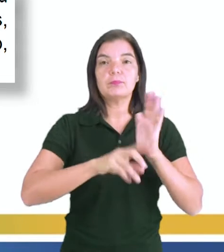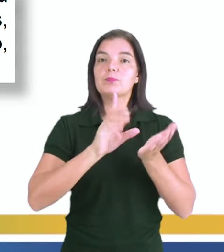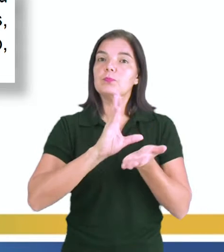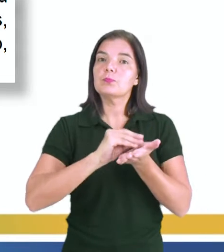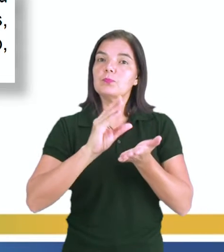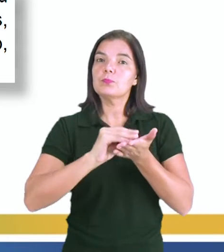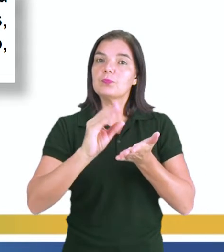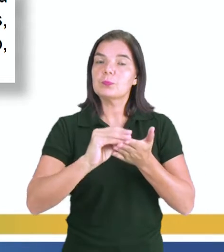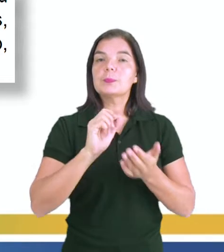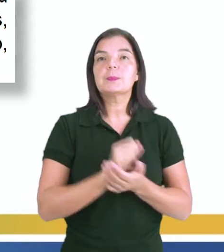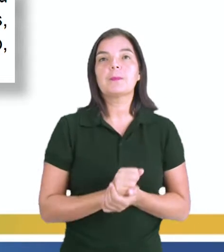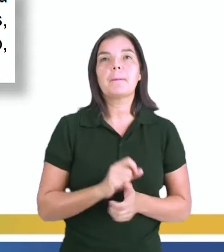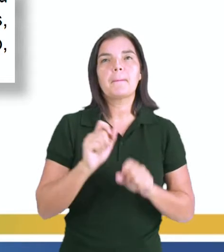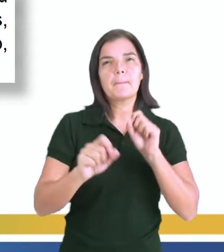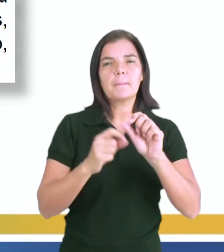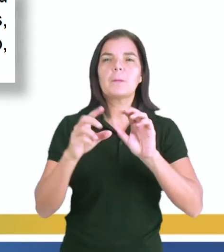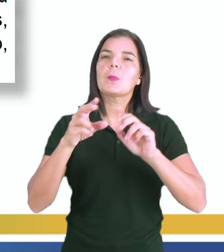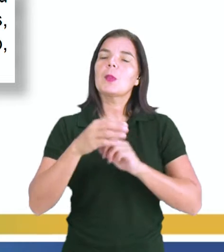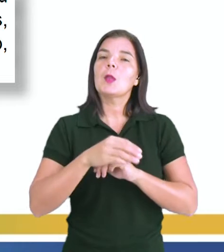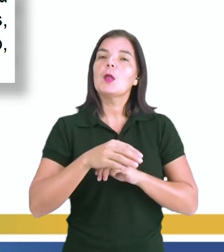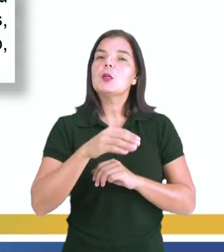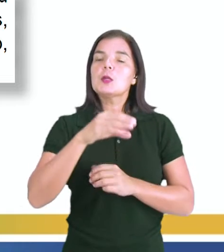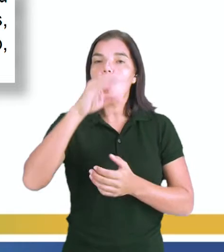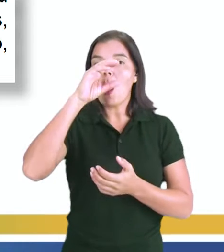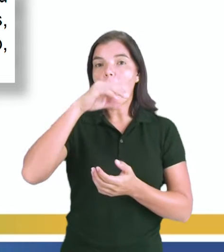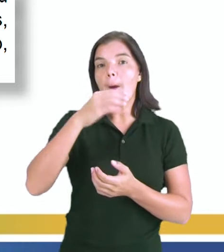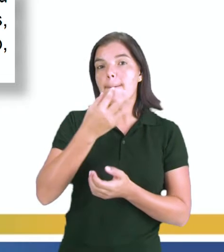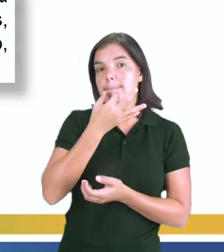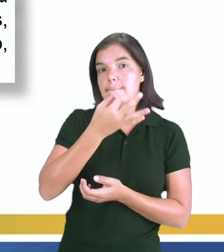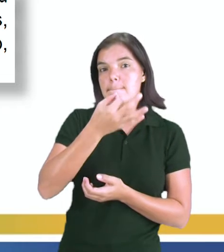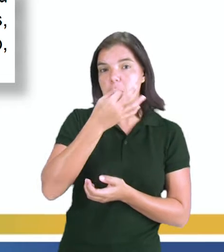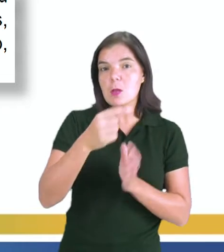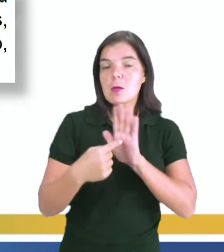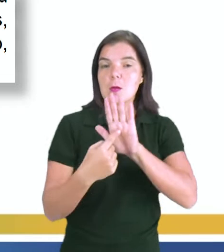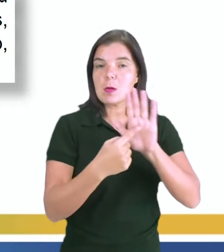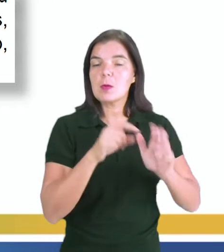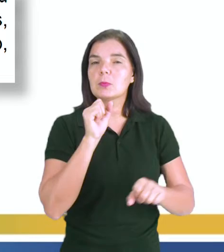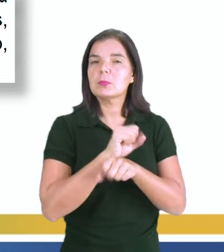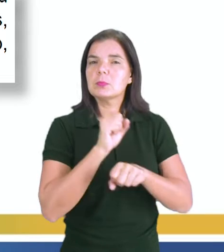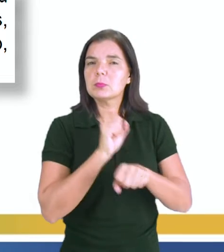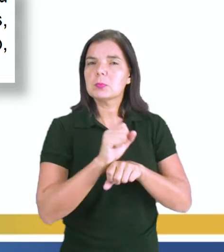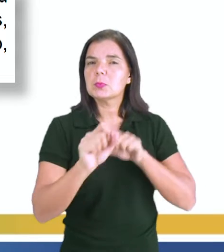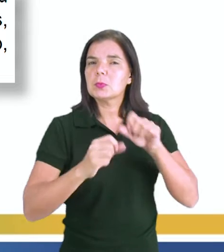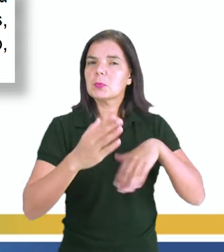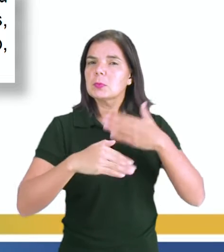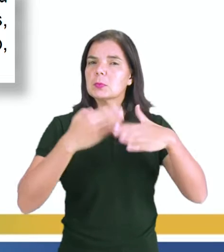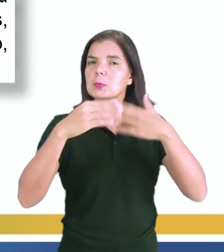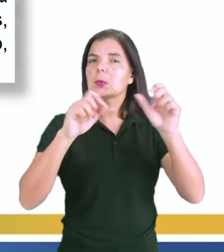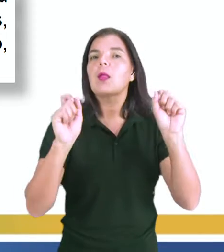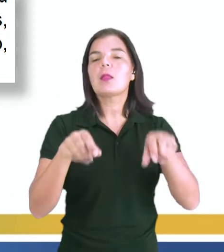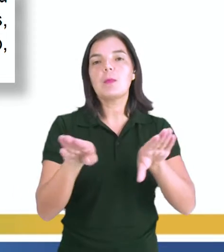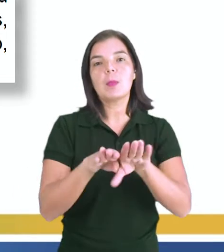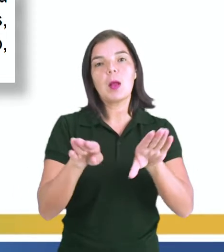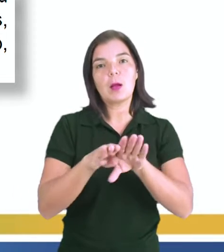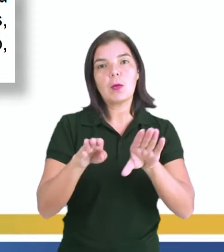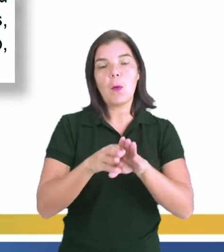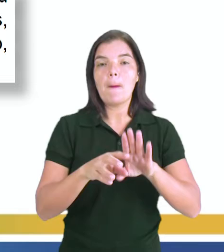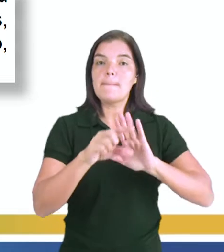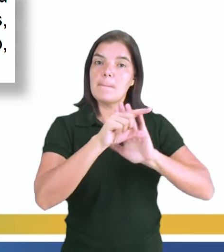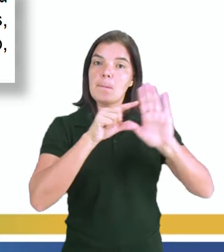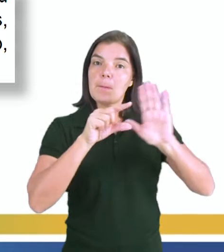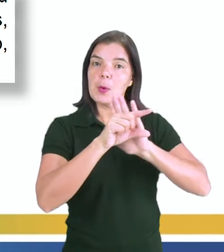opinião, uma vez que a tese é apresentada na introdução, é esperado que no desenvolvimento, também chamado de